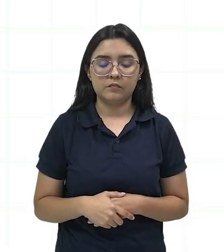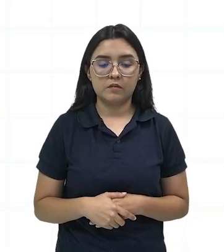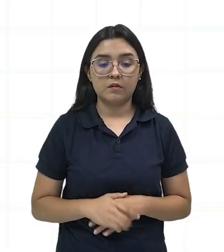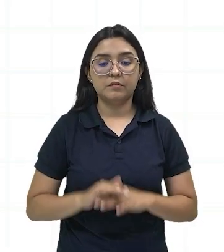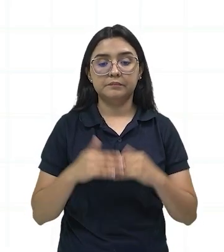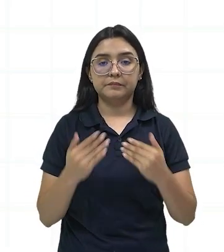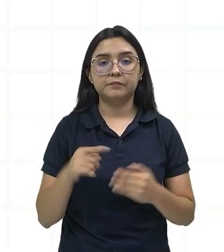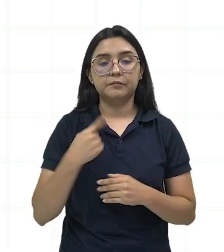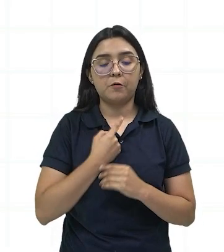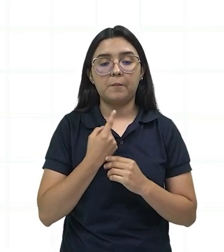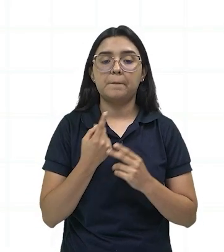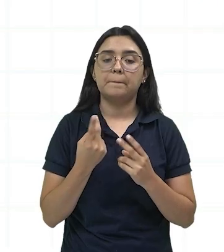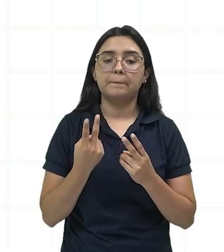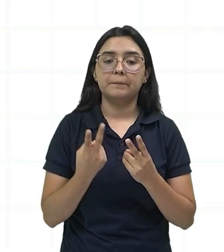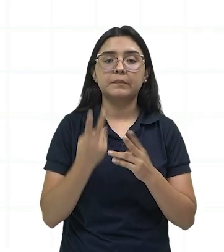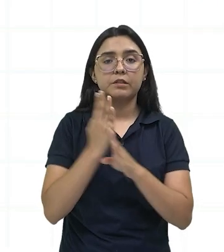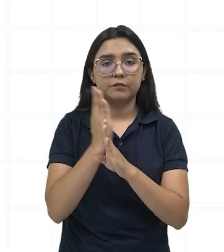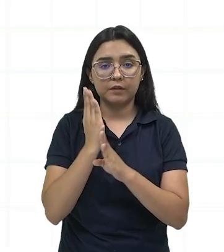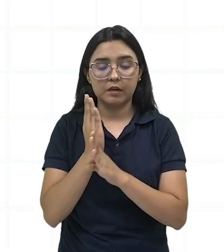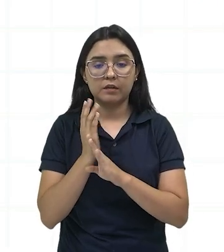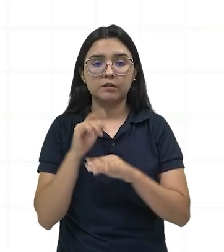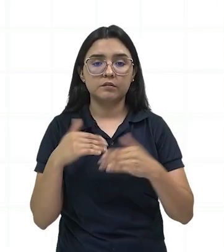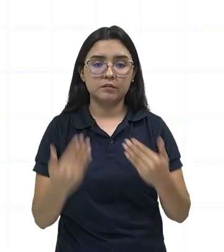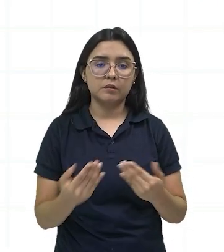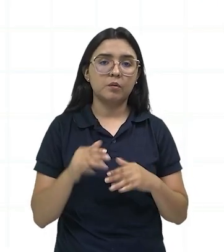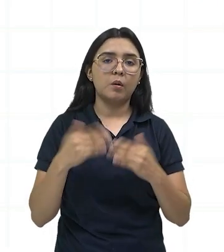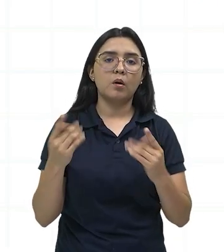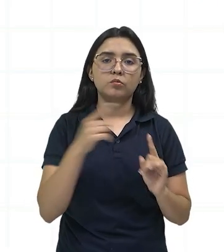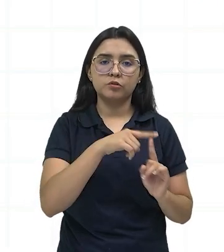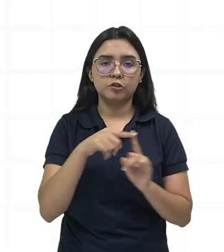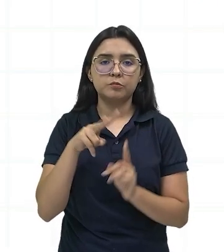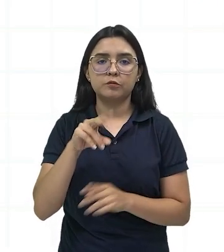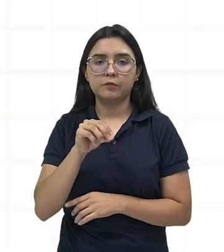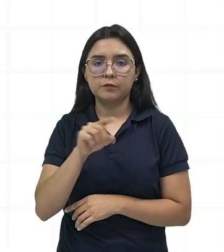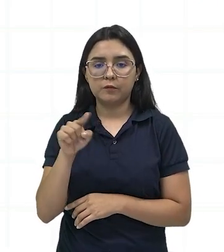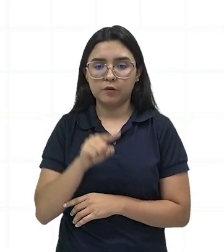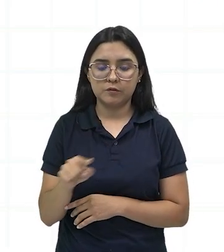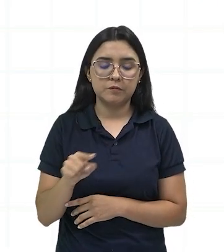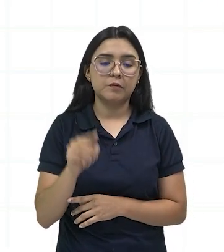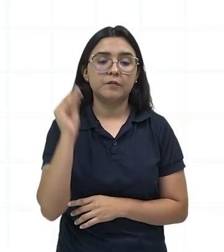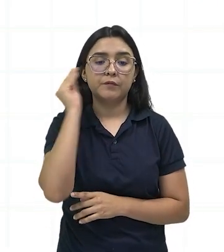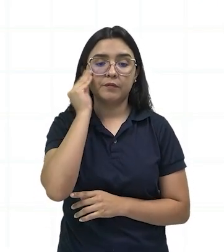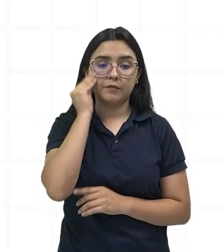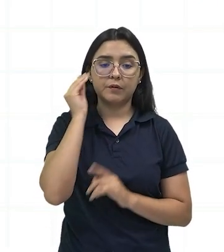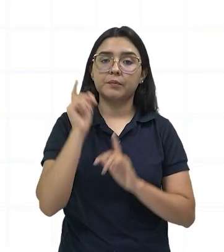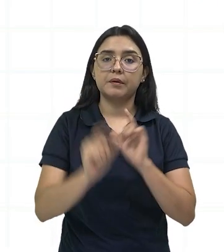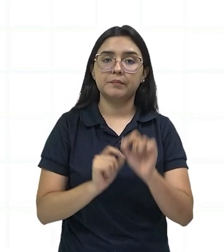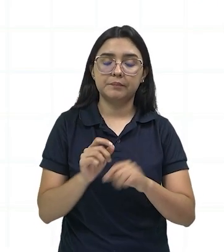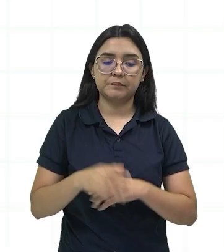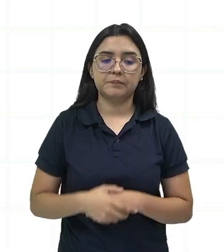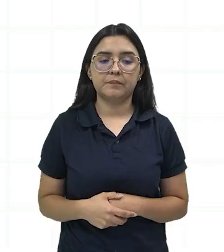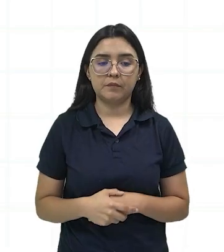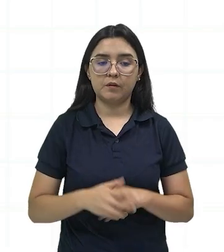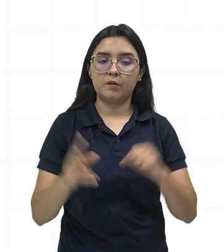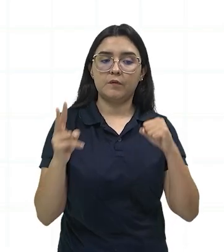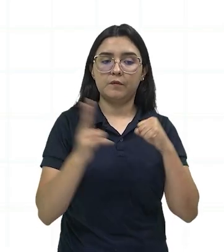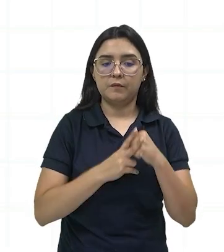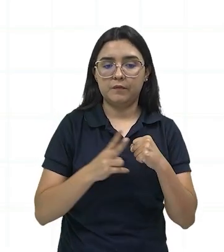de identificar se a voz é passiva, você desconfia quando você observa o